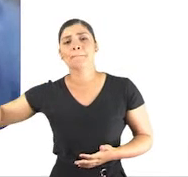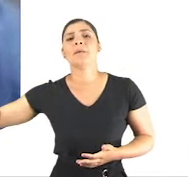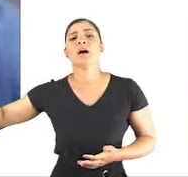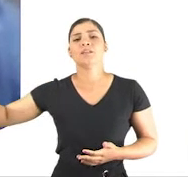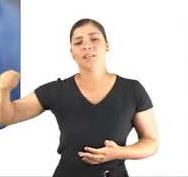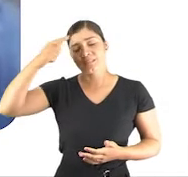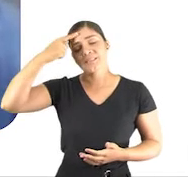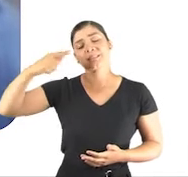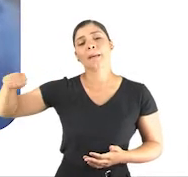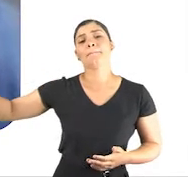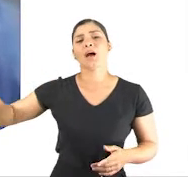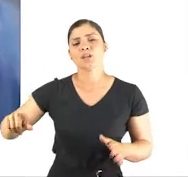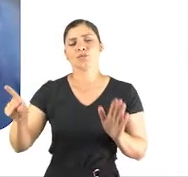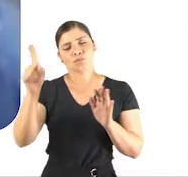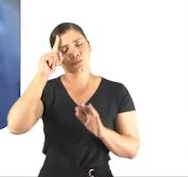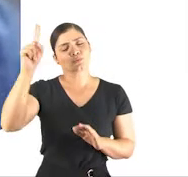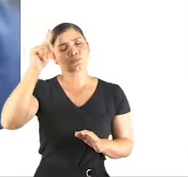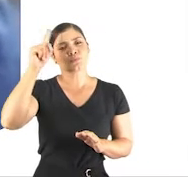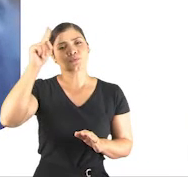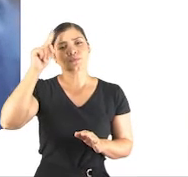já informa para o fornecedor